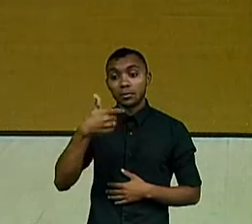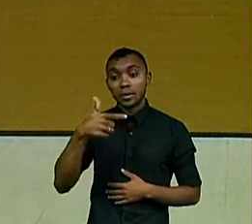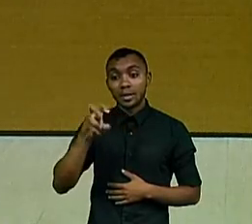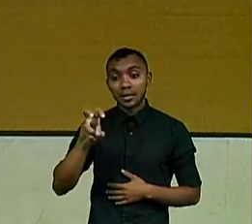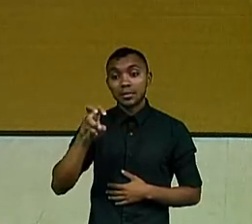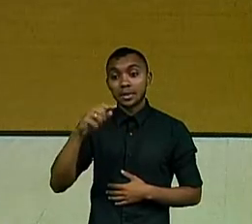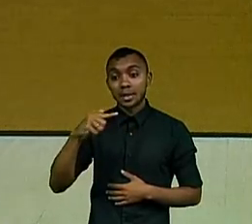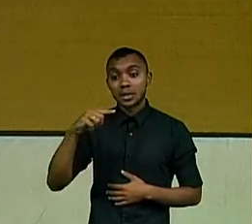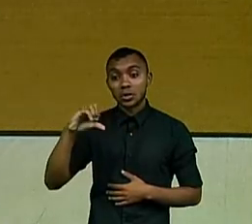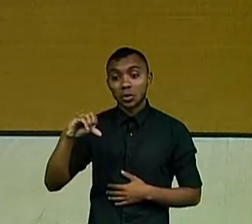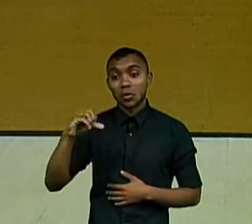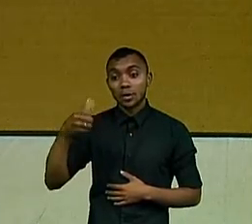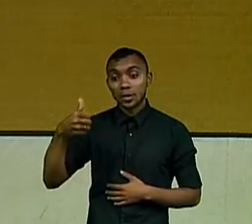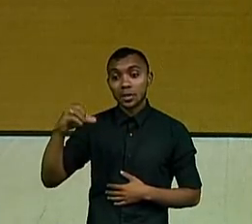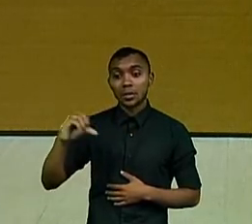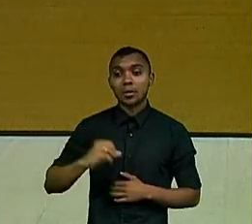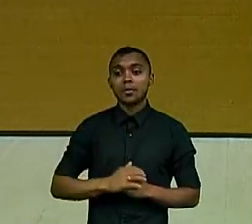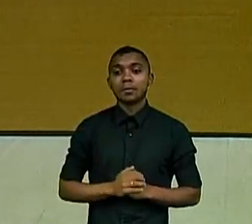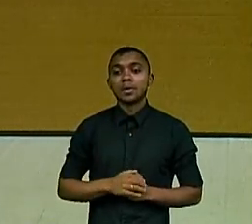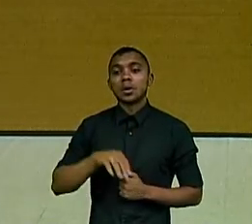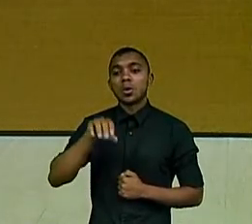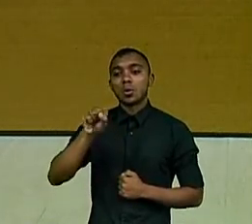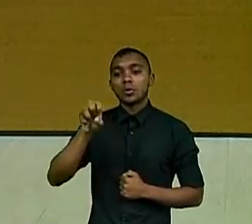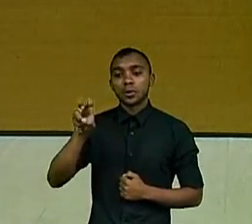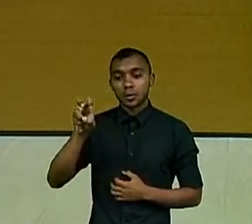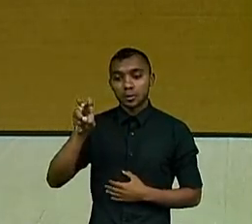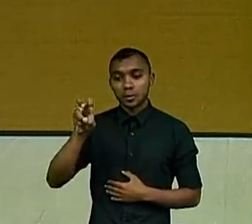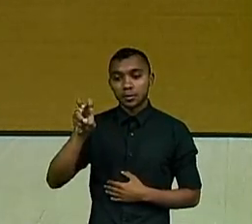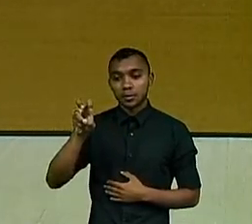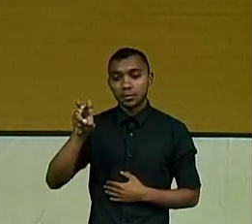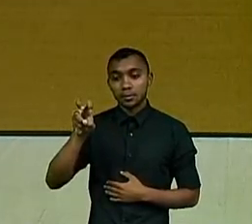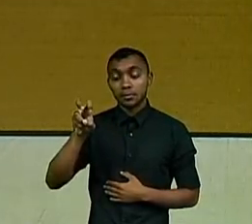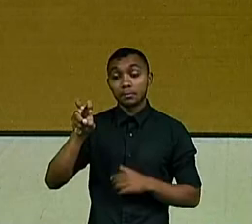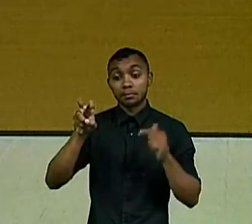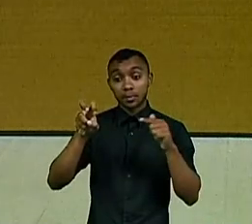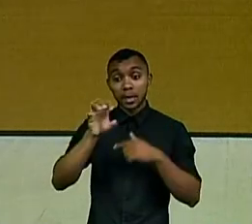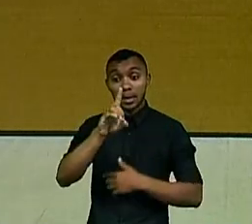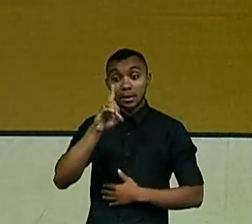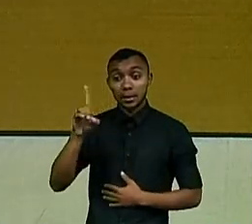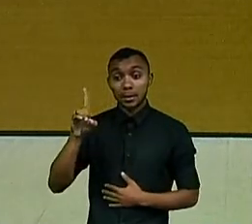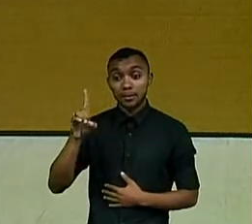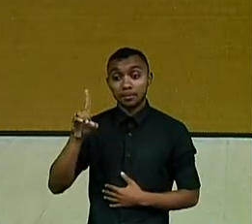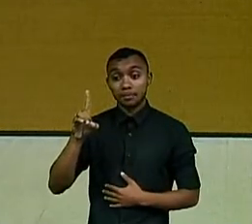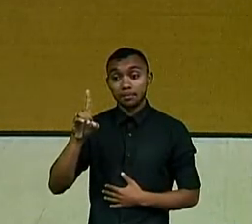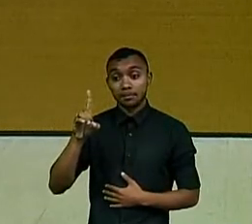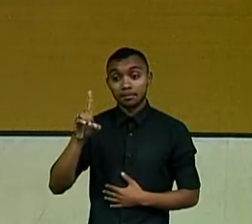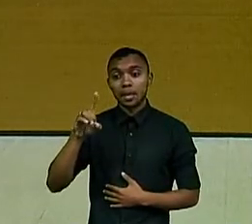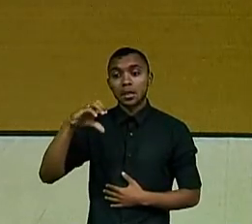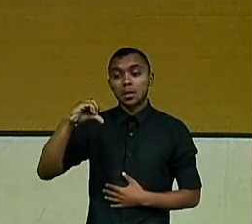8598125-7919 repetindo 85 é o DDD né